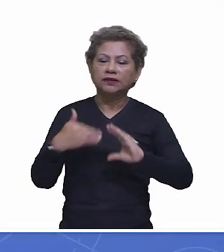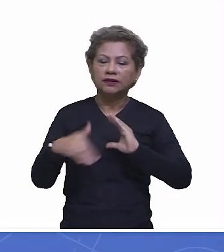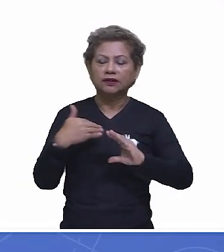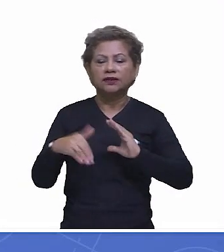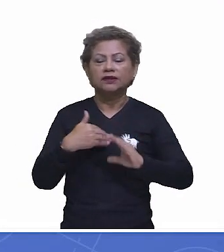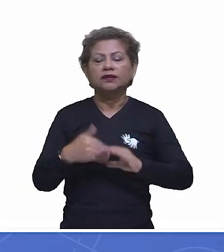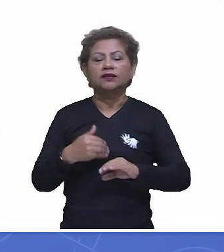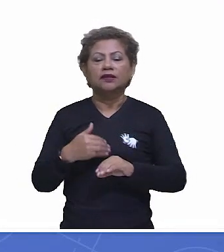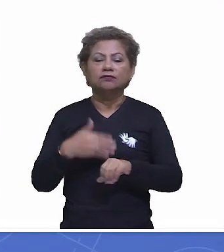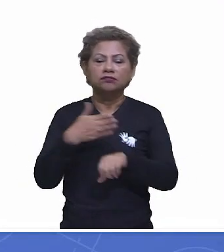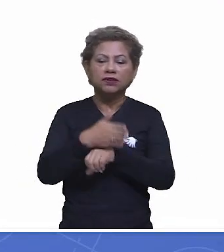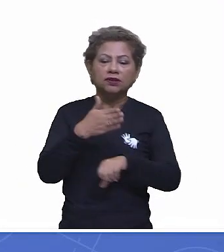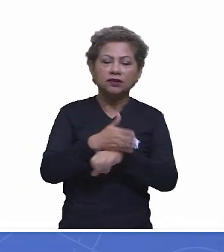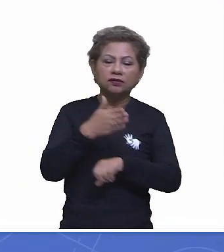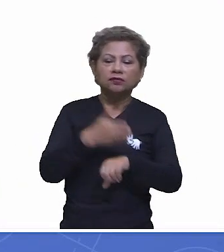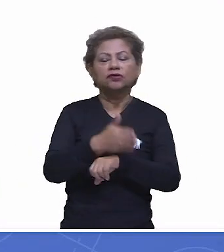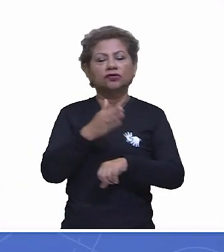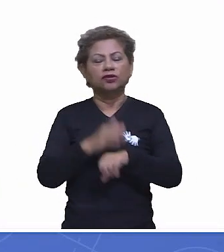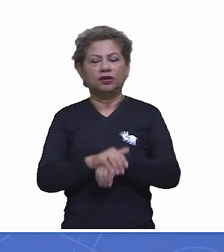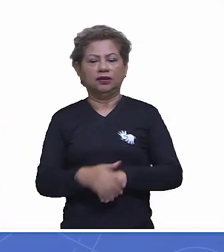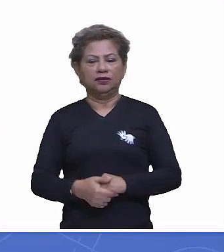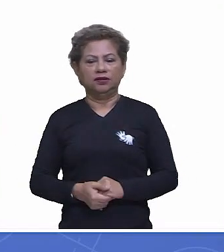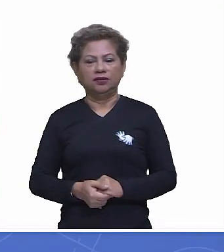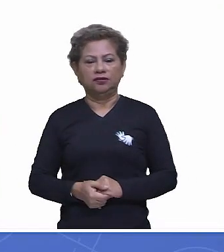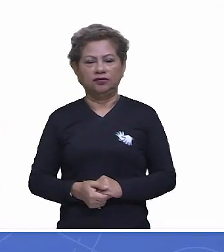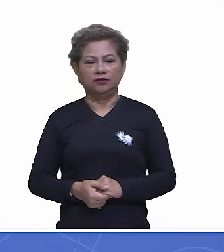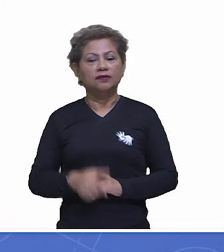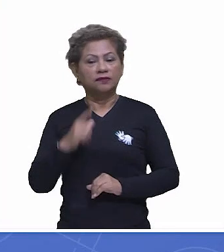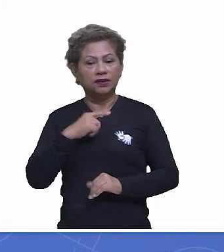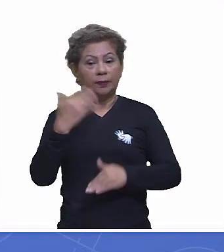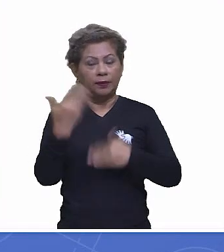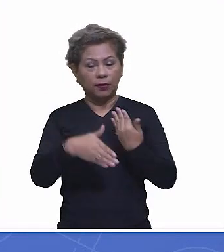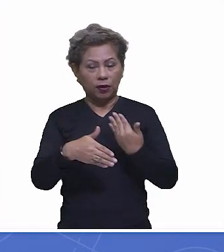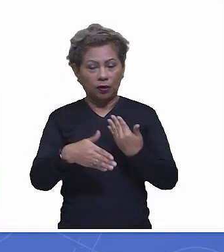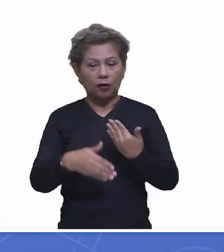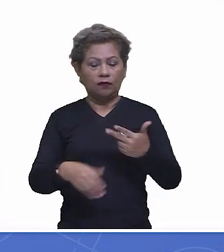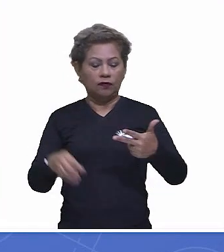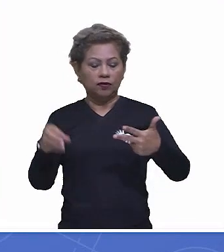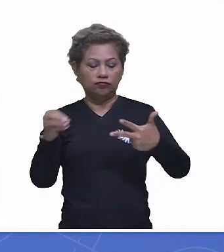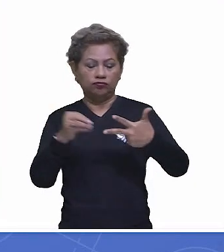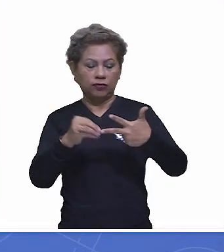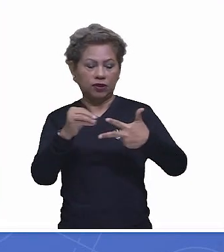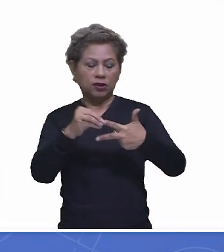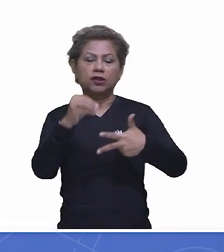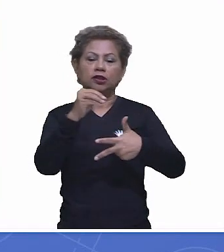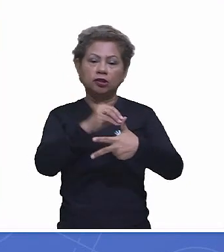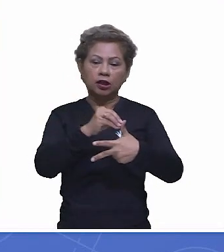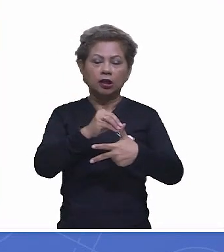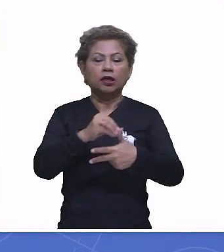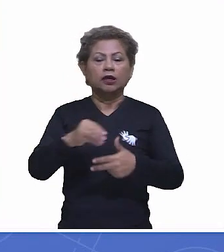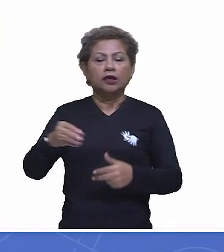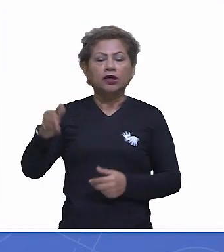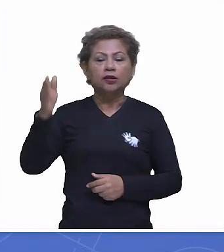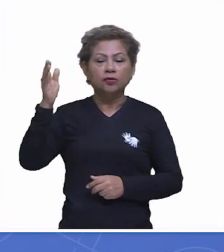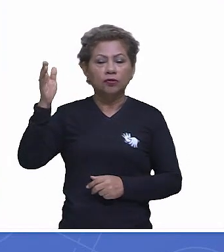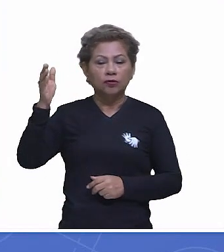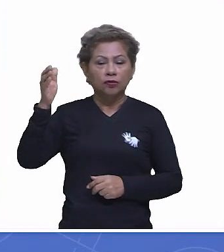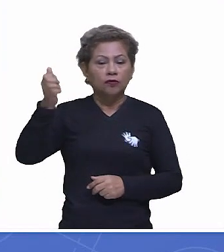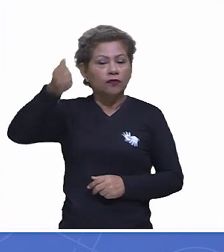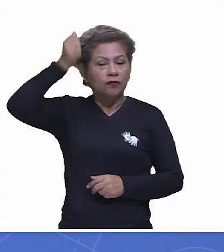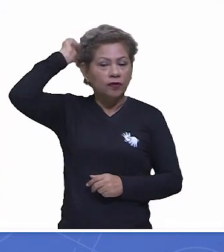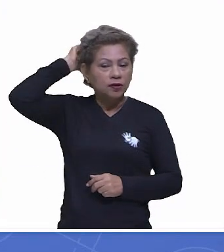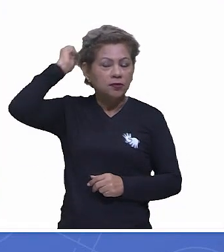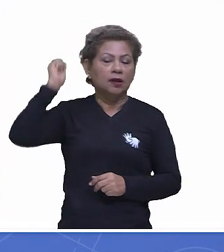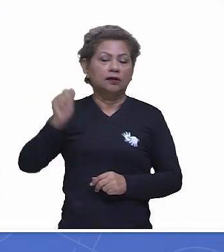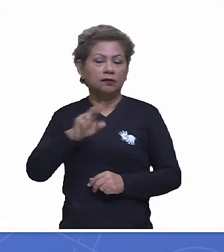vocês encontrariam facilmente aí em provas de vestibular, do Enem, tá certo? E é nessas situações onde vocês devem